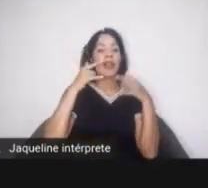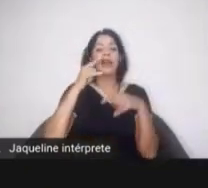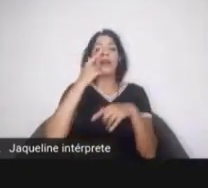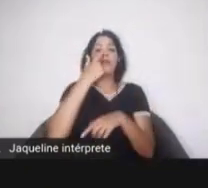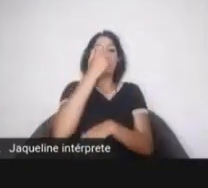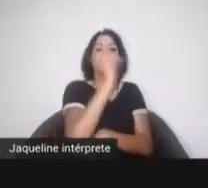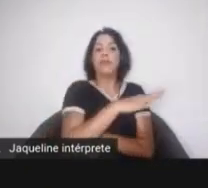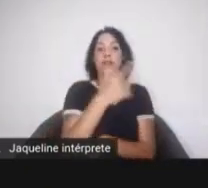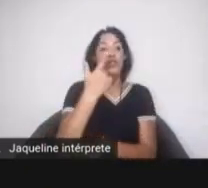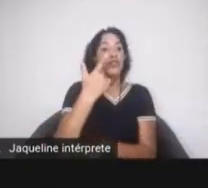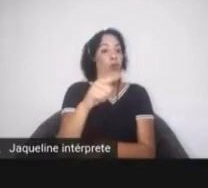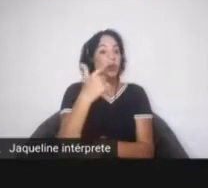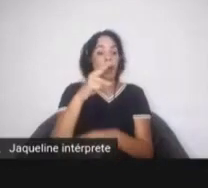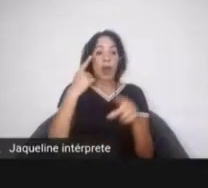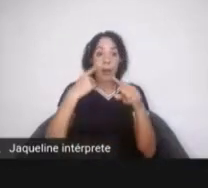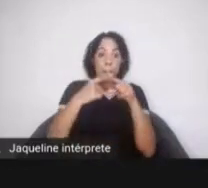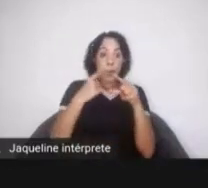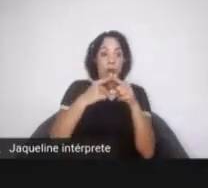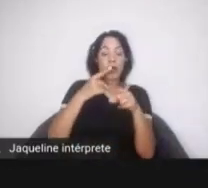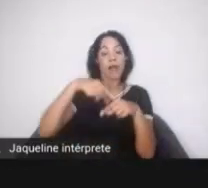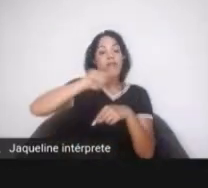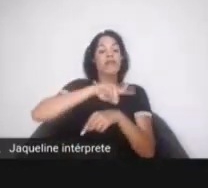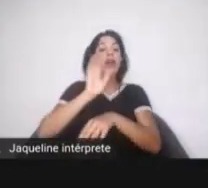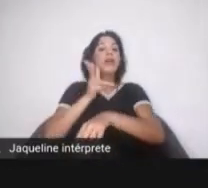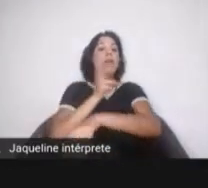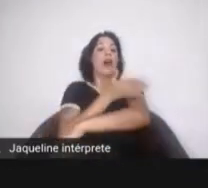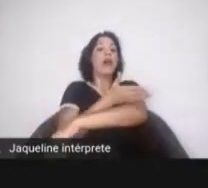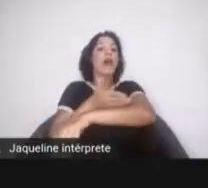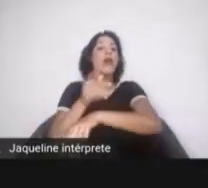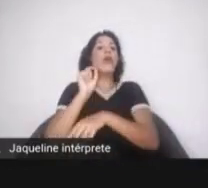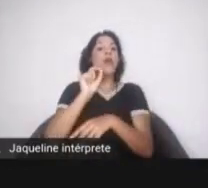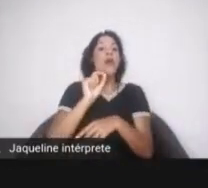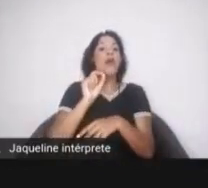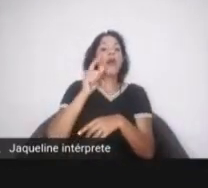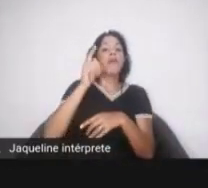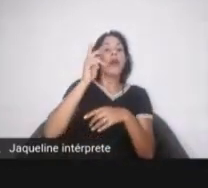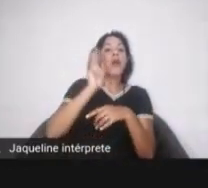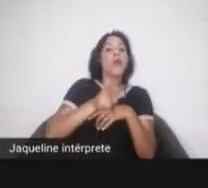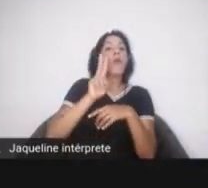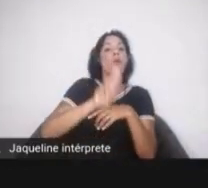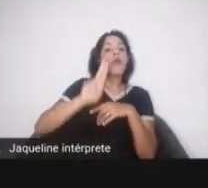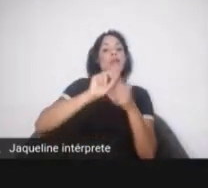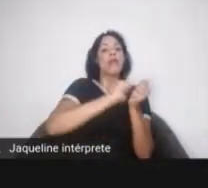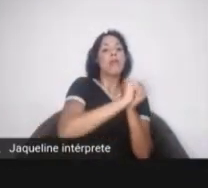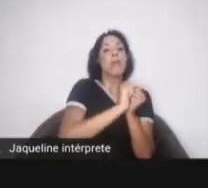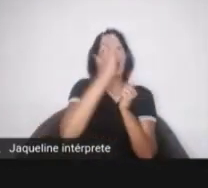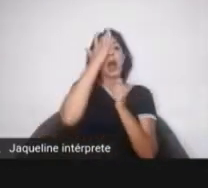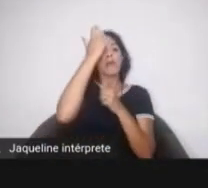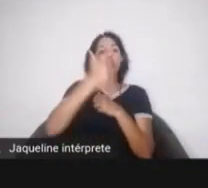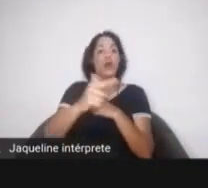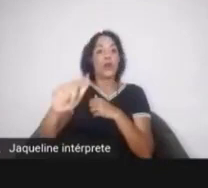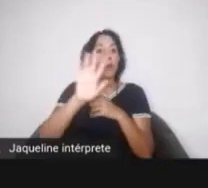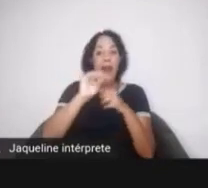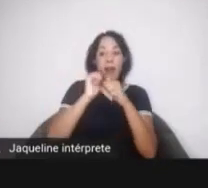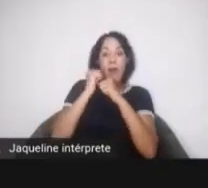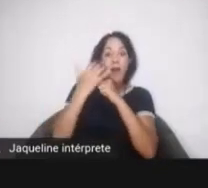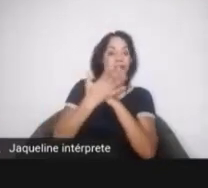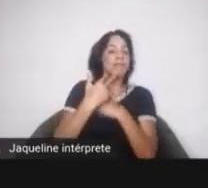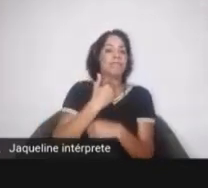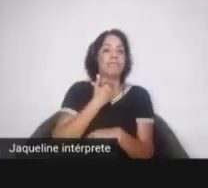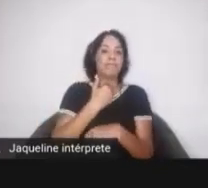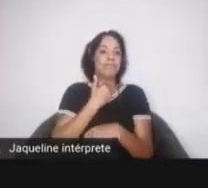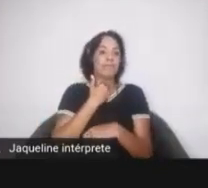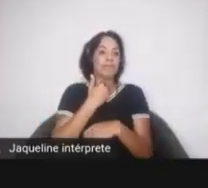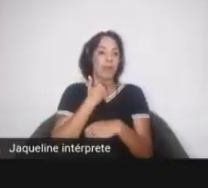usadas mais pontualmente para casos de SARS, mas que com a questão do Covid, praticamente as